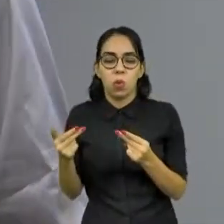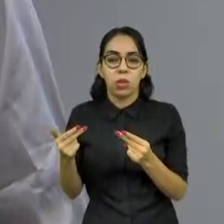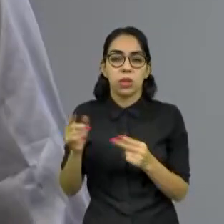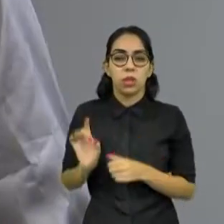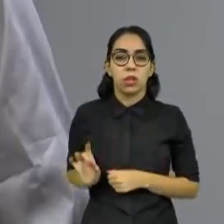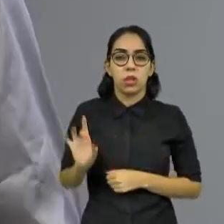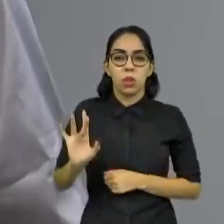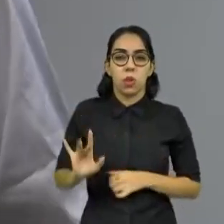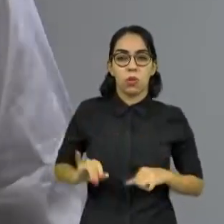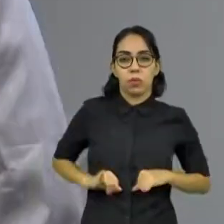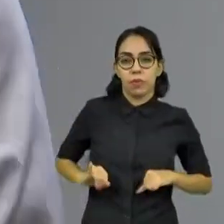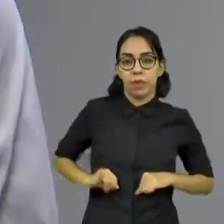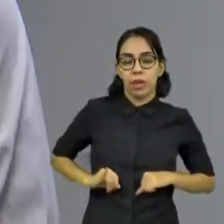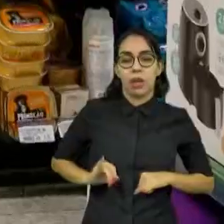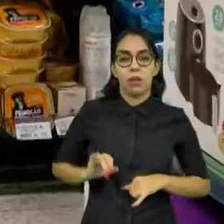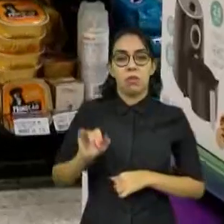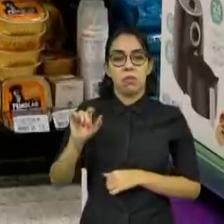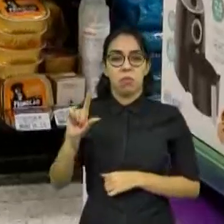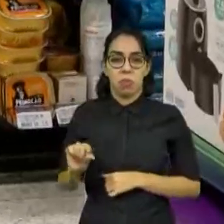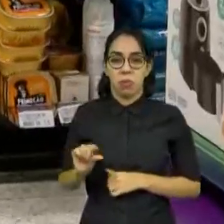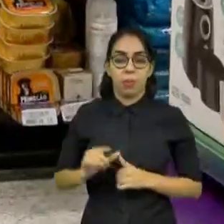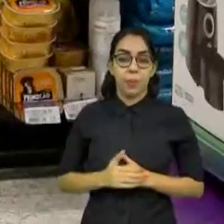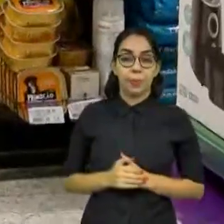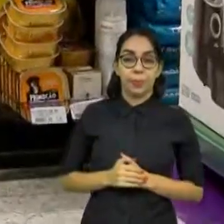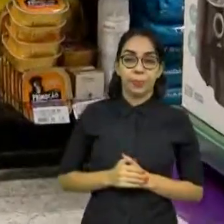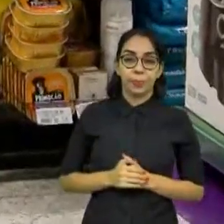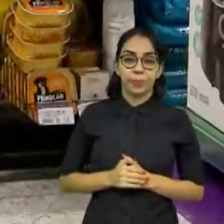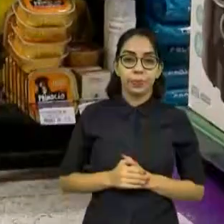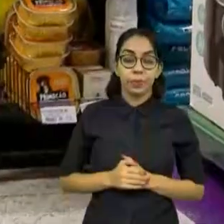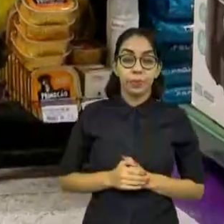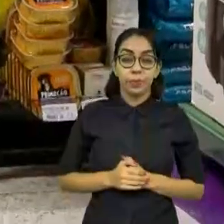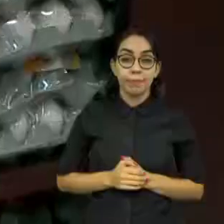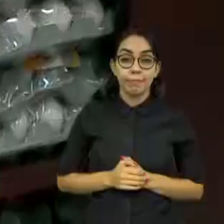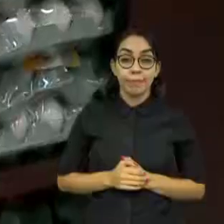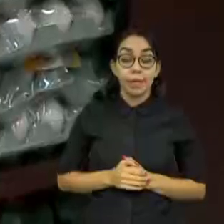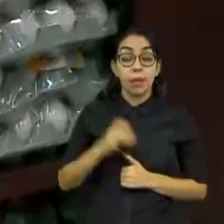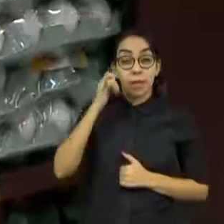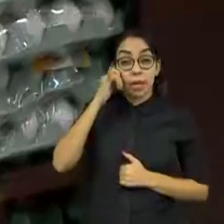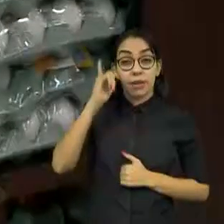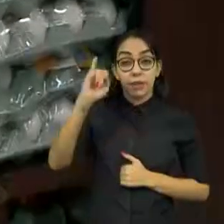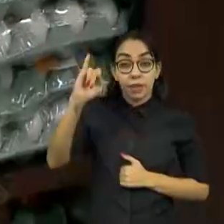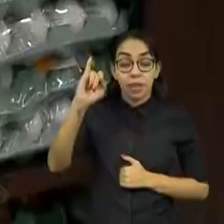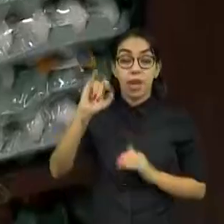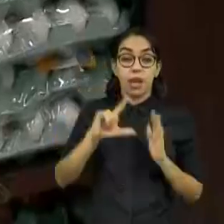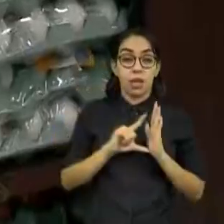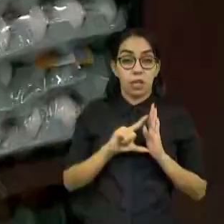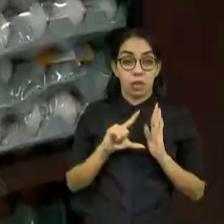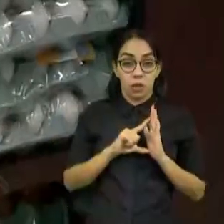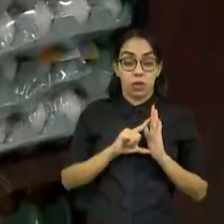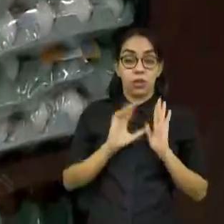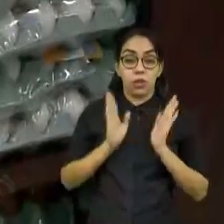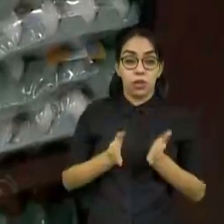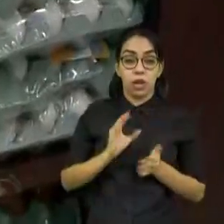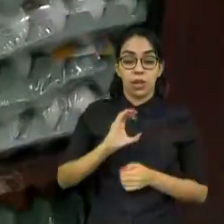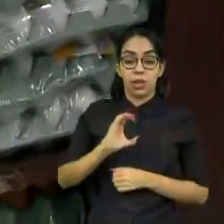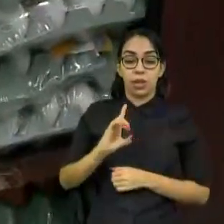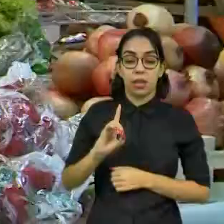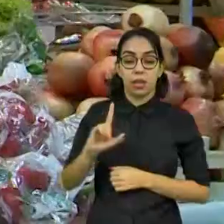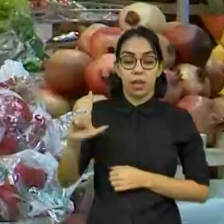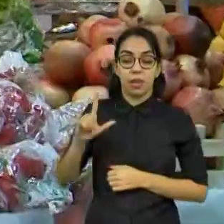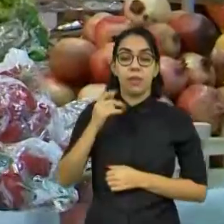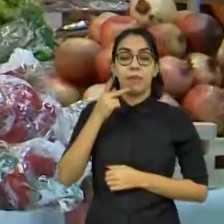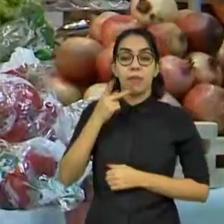menos ou mais impacto, é geral. E para amenizar os aumentos nas lojas, a CDL tem apostado em estratégias que